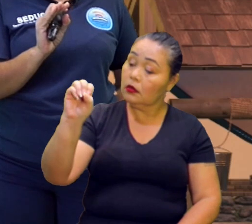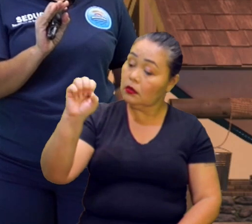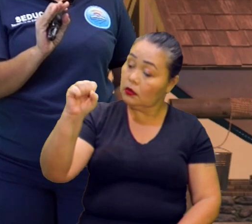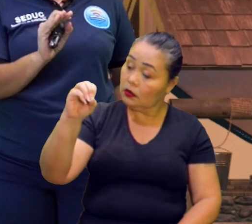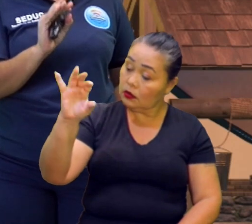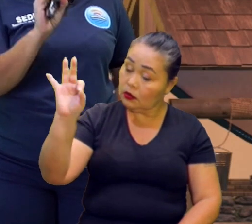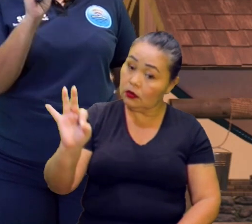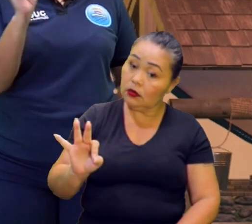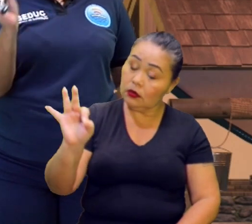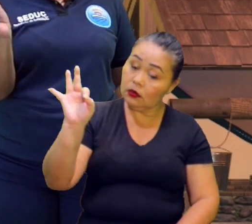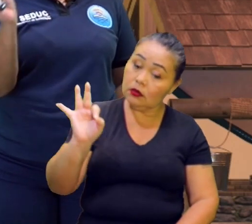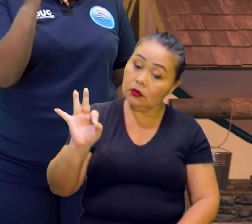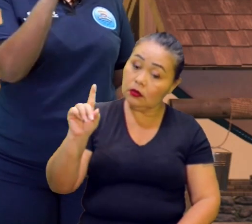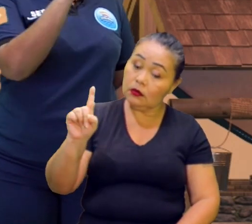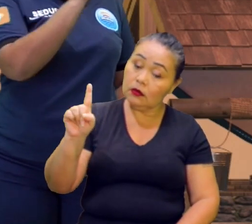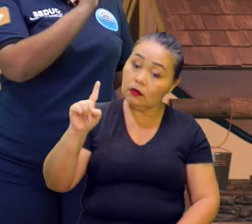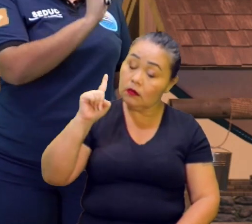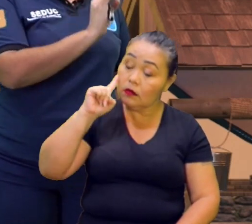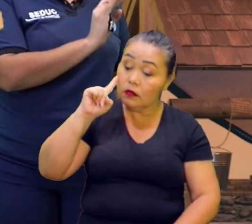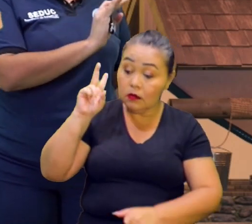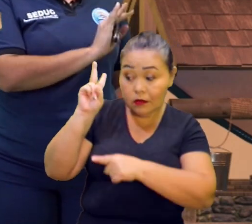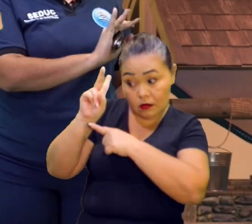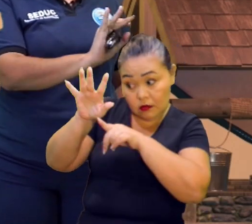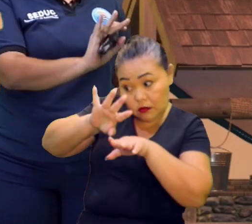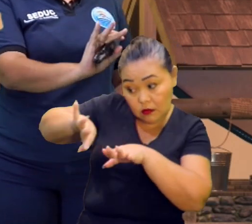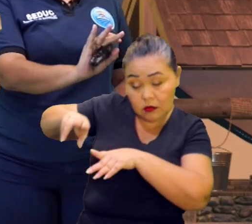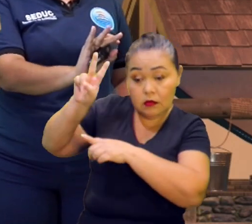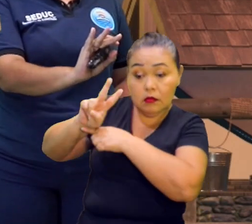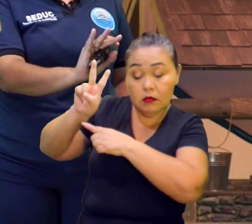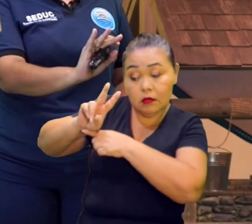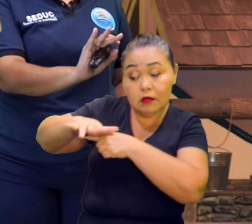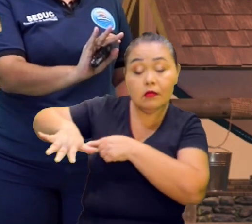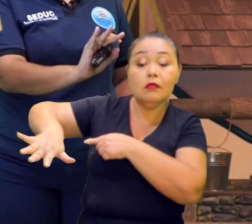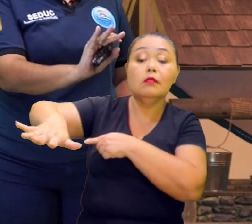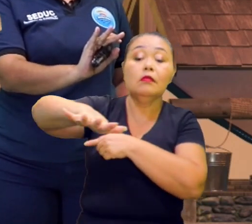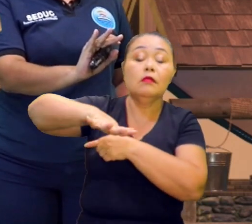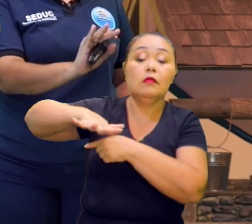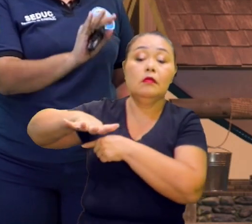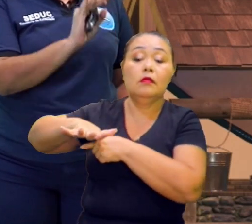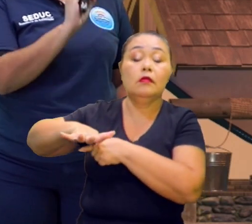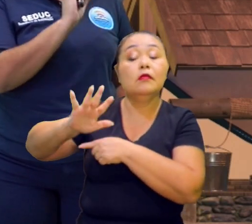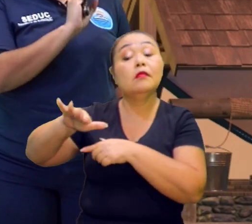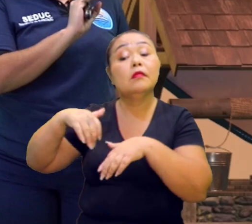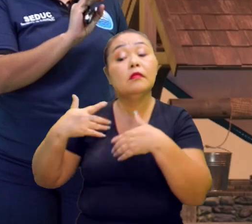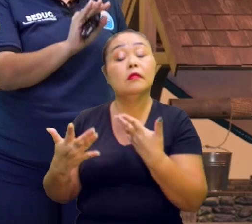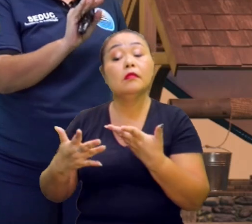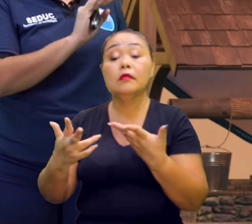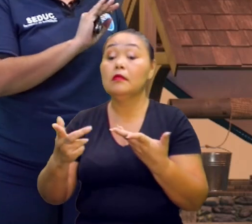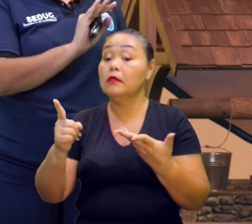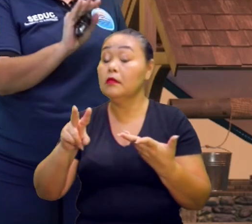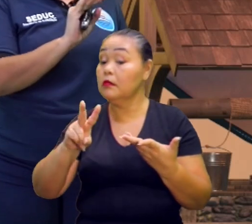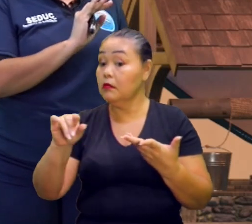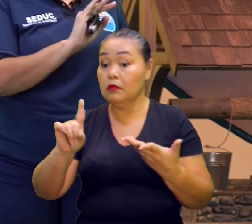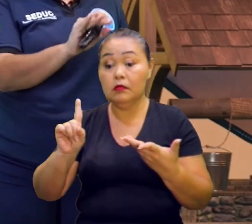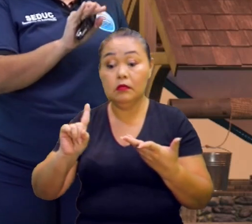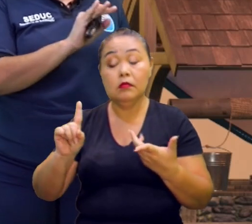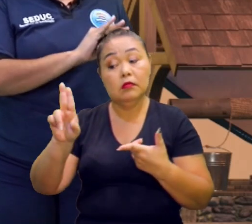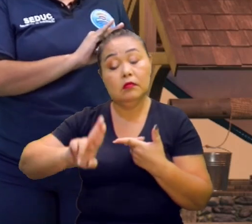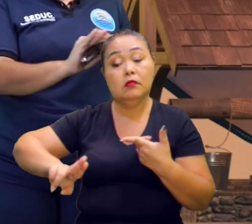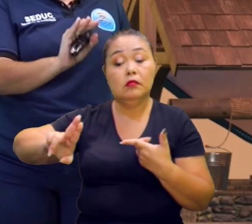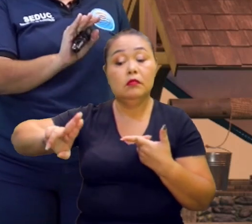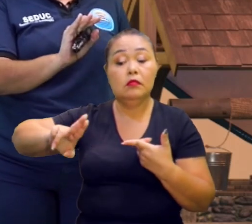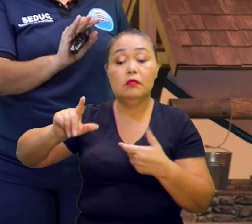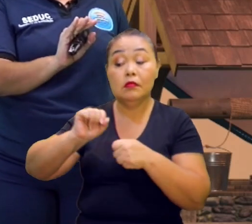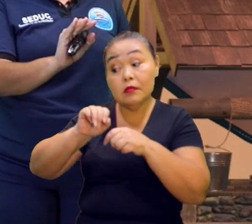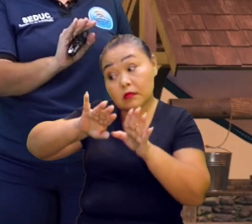80%, né, da preservação dessa área. Ou seja, você não vai estar utilizando